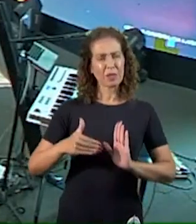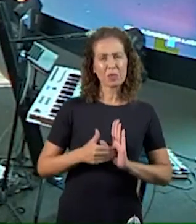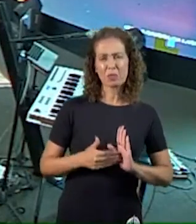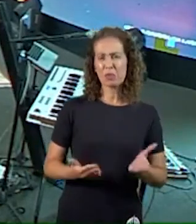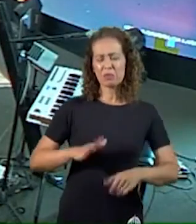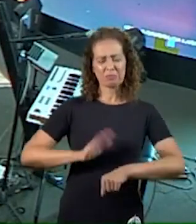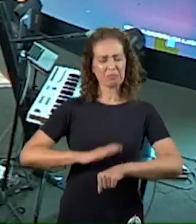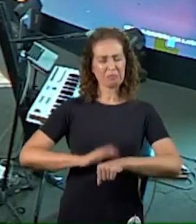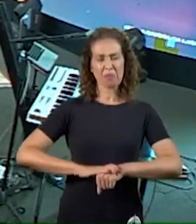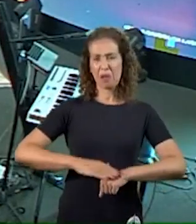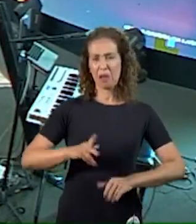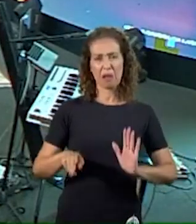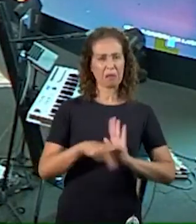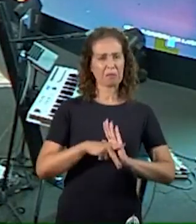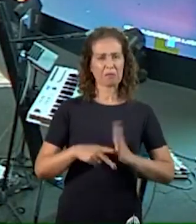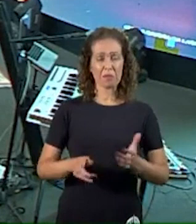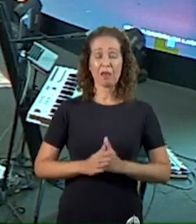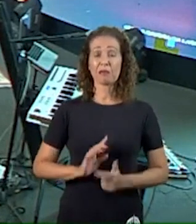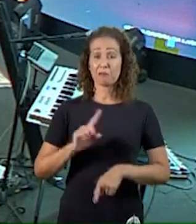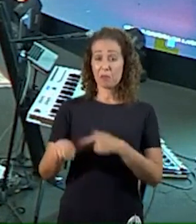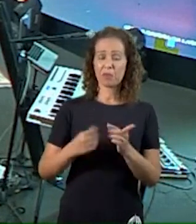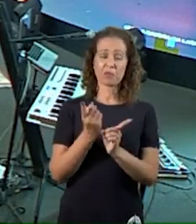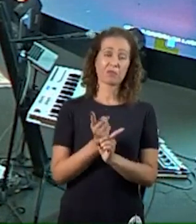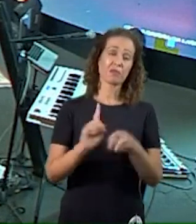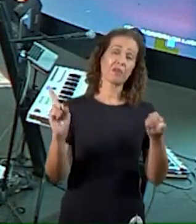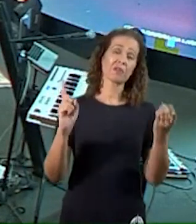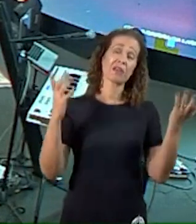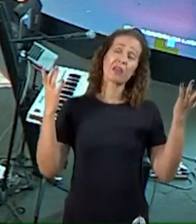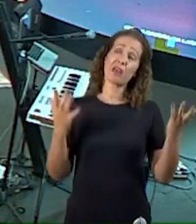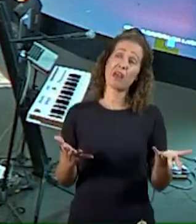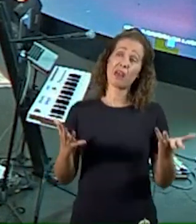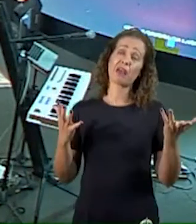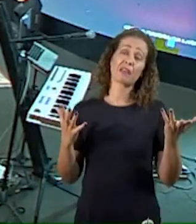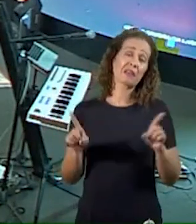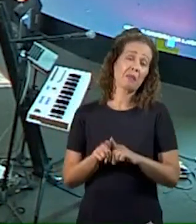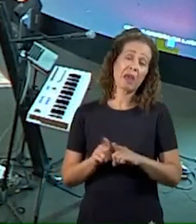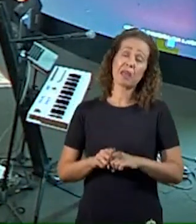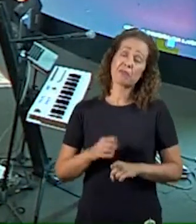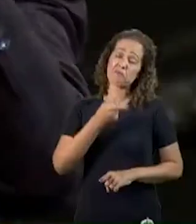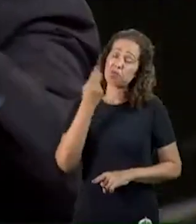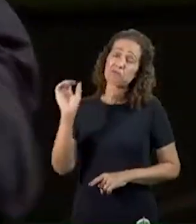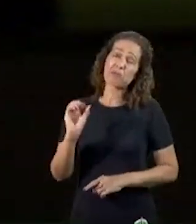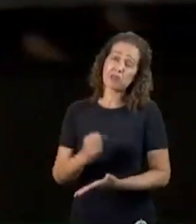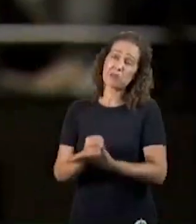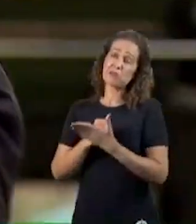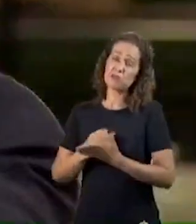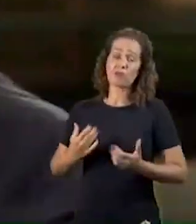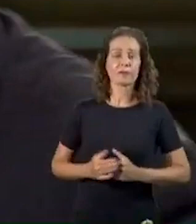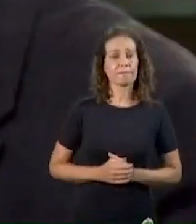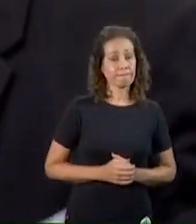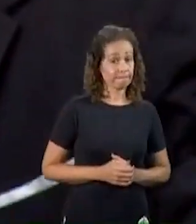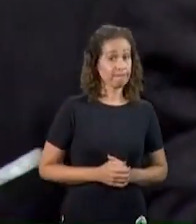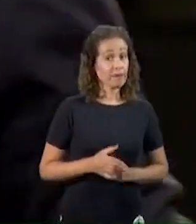própria maneira. Aí veio o divórcio. Ai, aí também ninguém me ajudou. Você que é uma